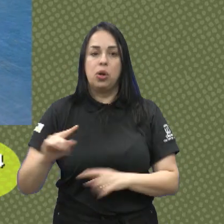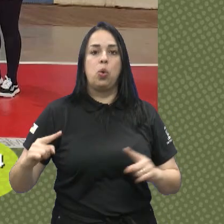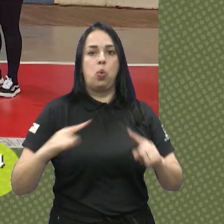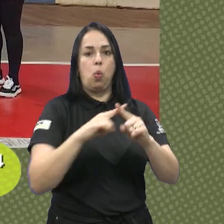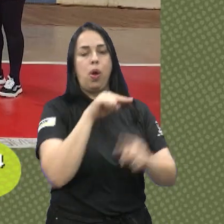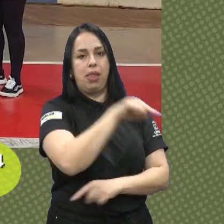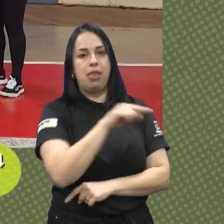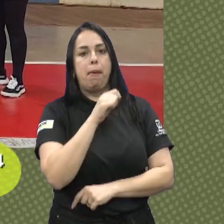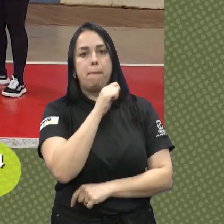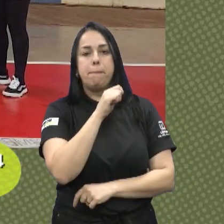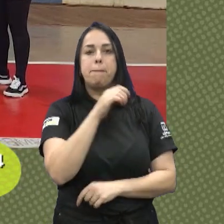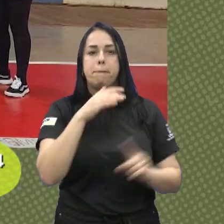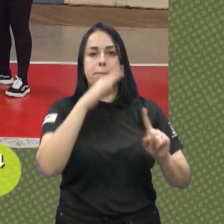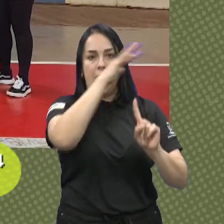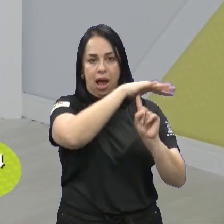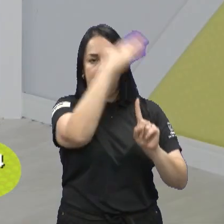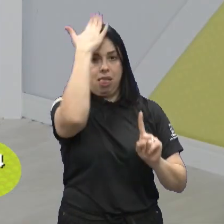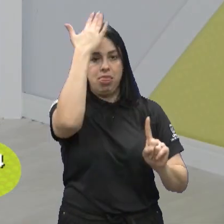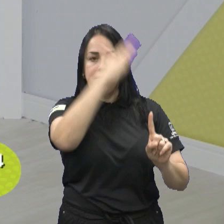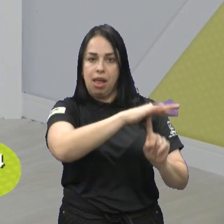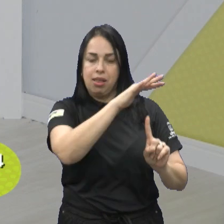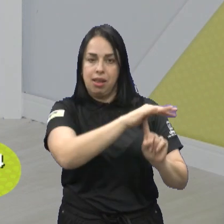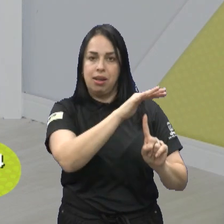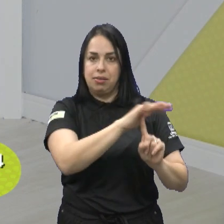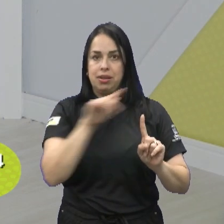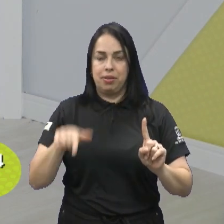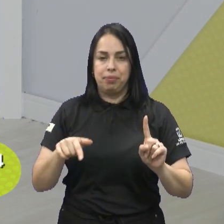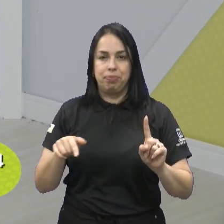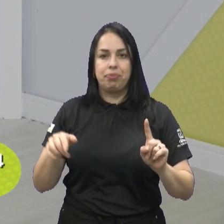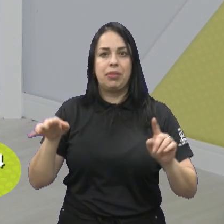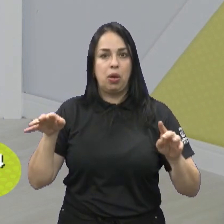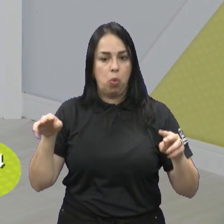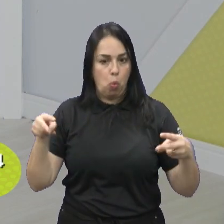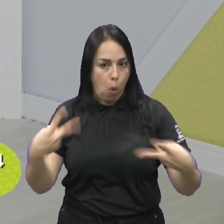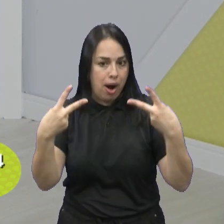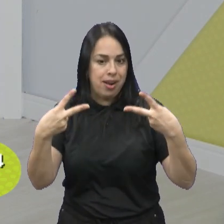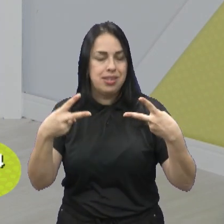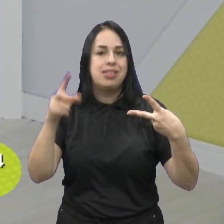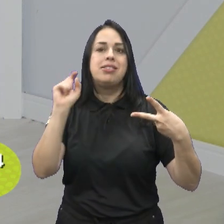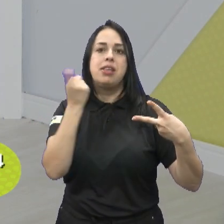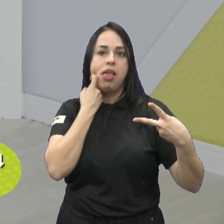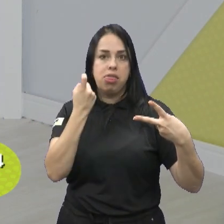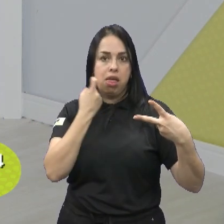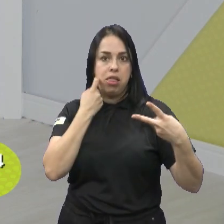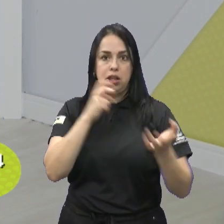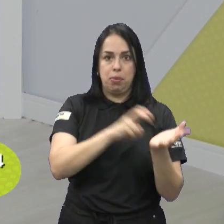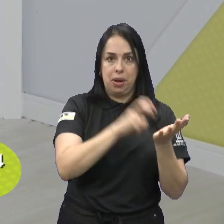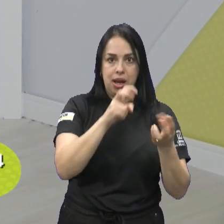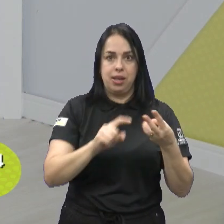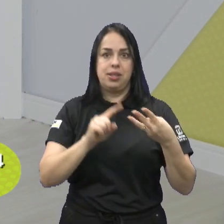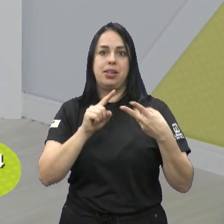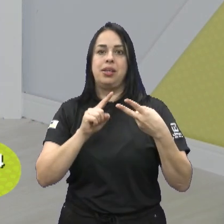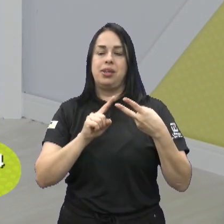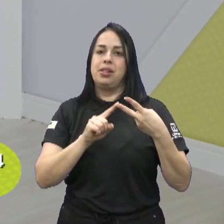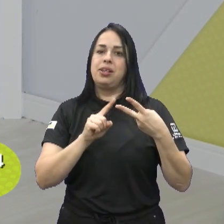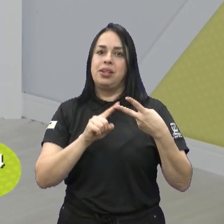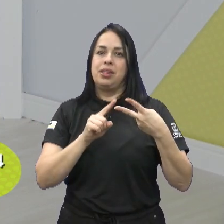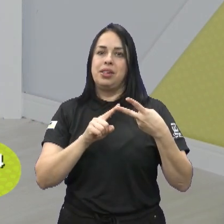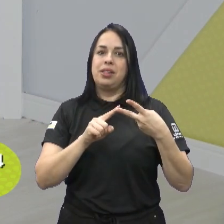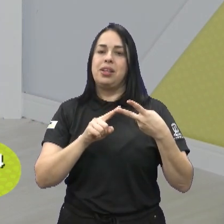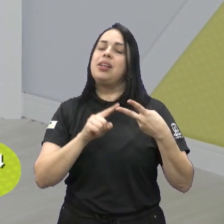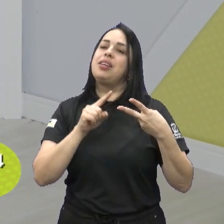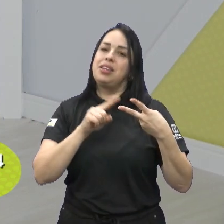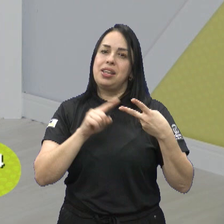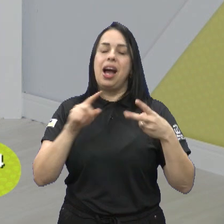Paraná. As quartas de final acontecem na sexta-feira pela manhã, as semifinais no período da